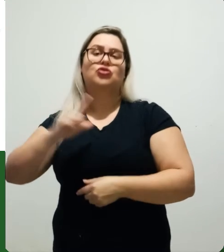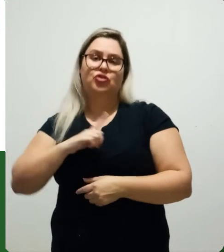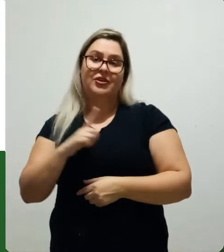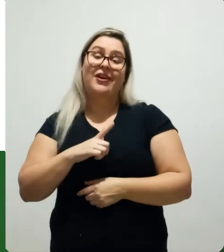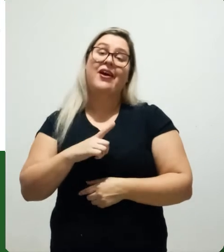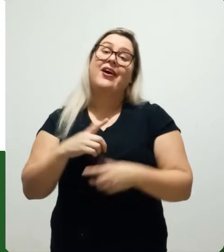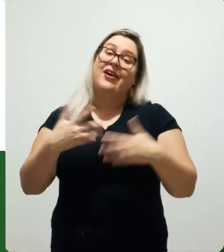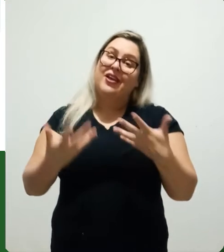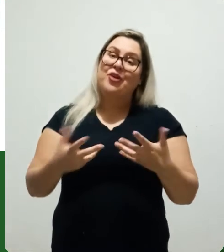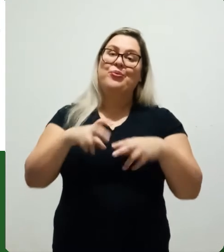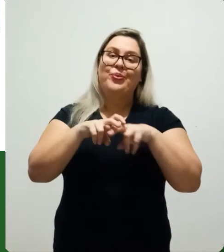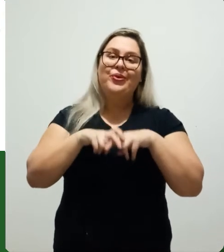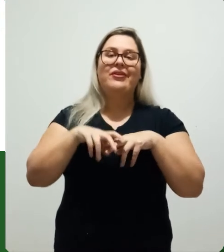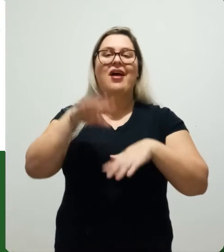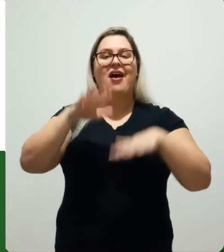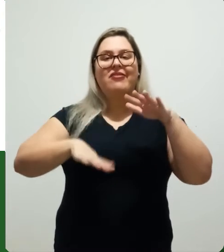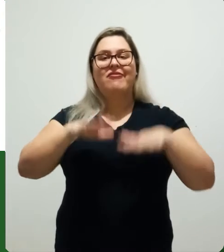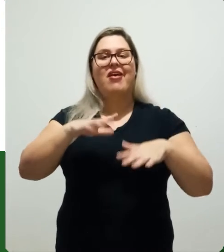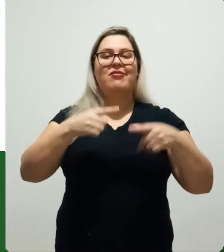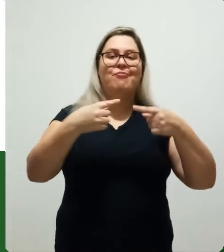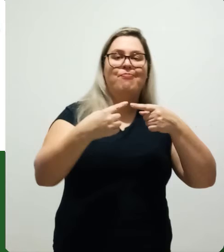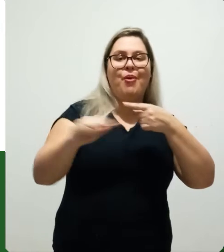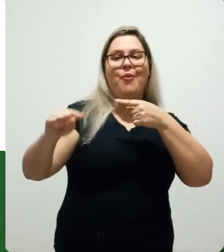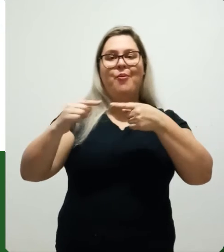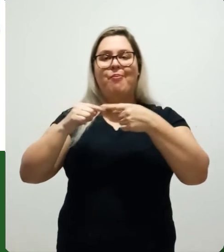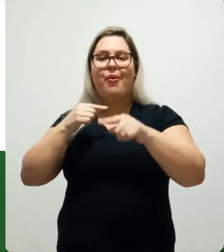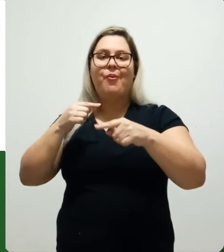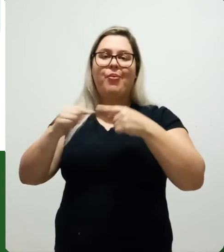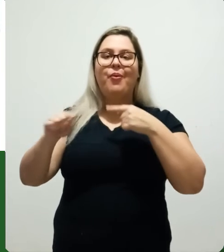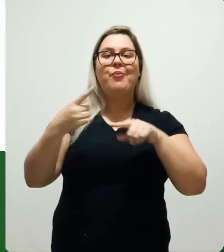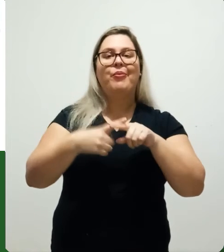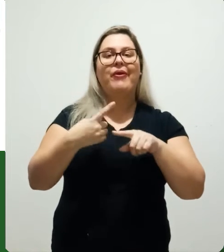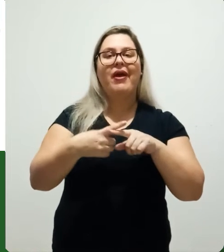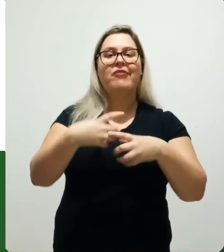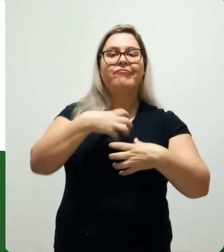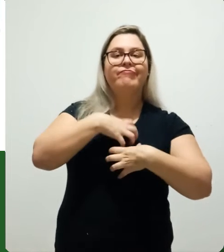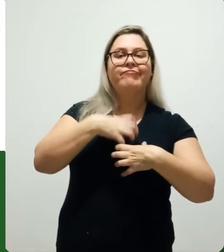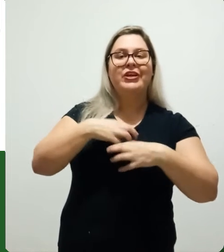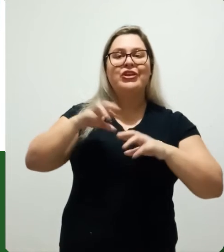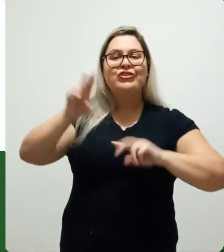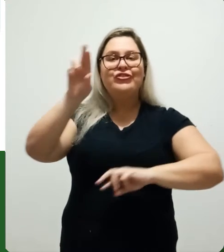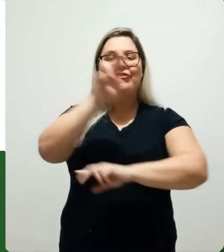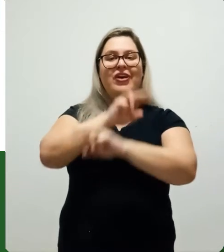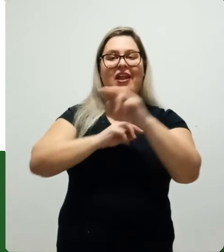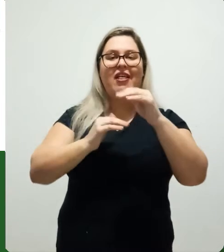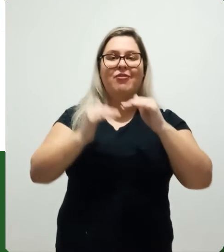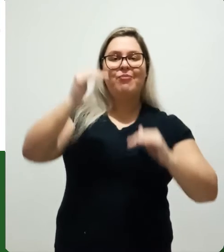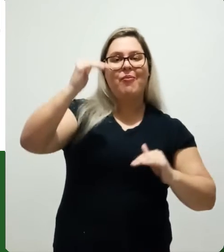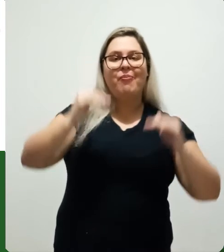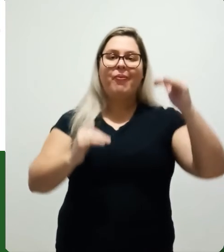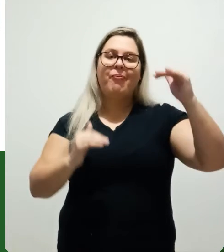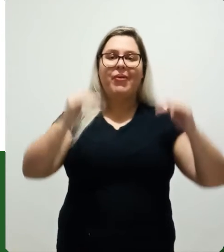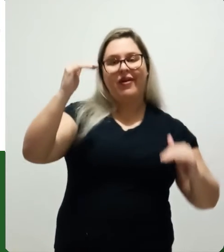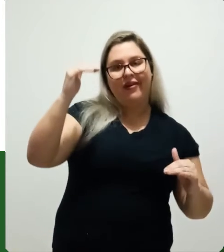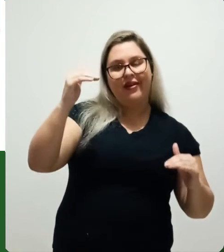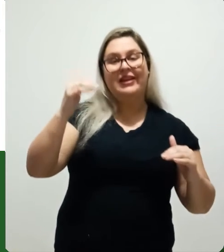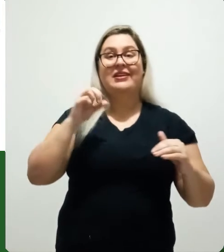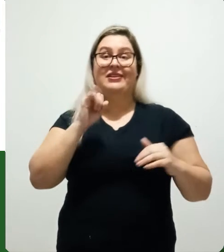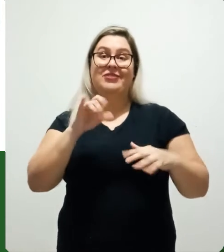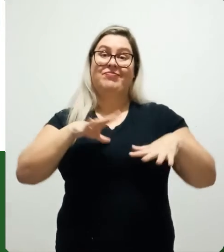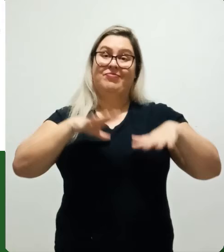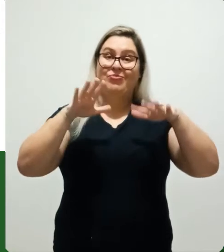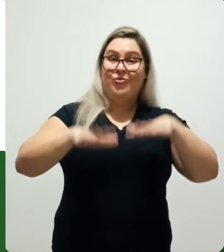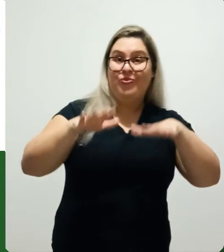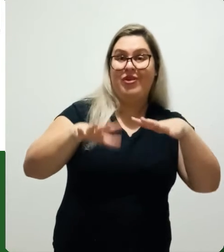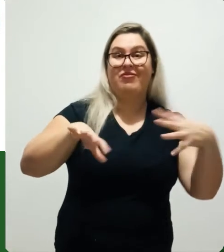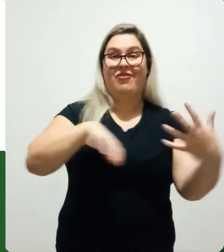gerando divisões internas também entre os escravos e na sua forma de ver a escravidão. Tá? A questão é que toda vez que eles se